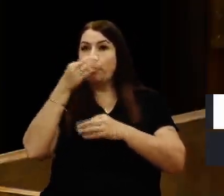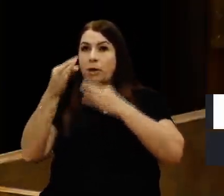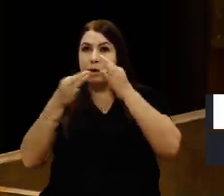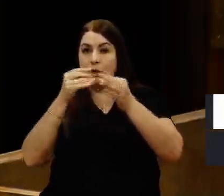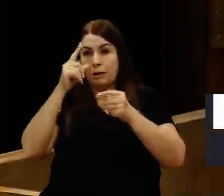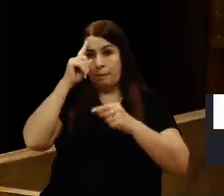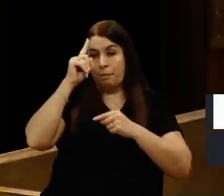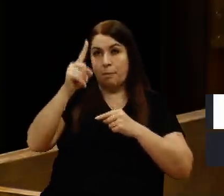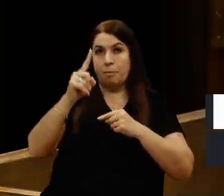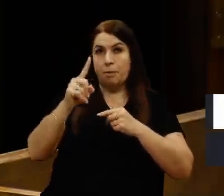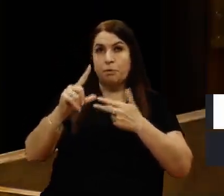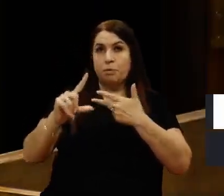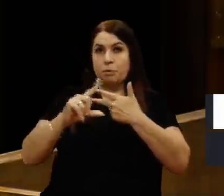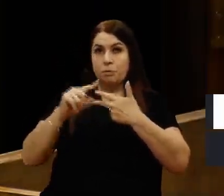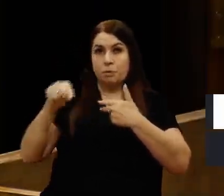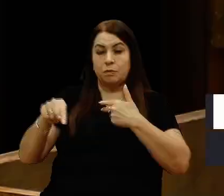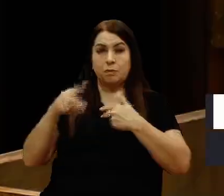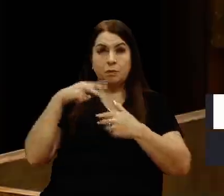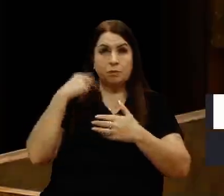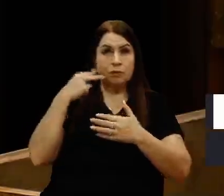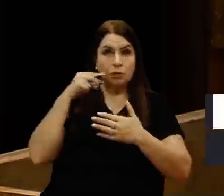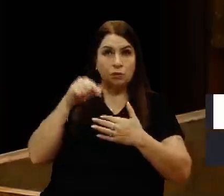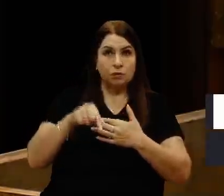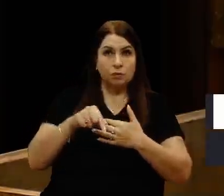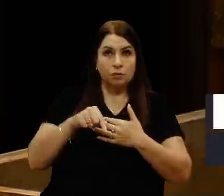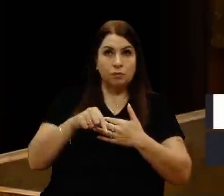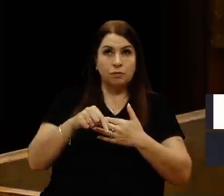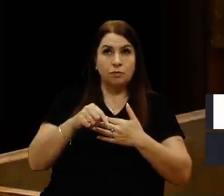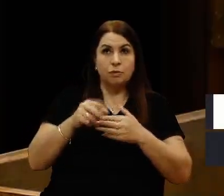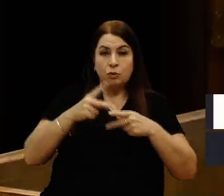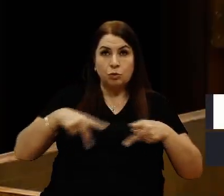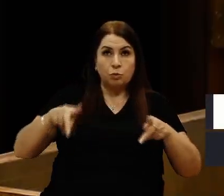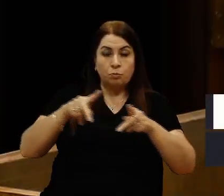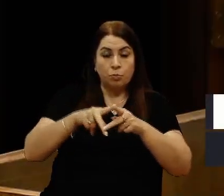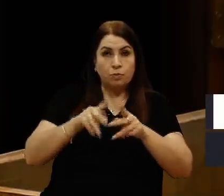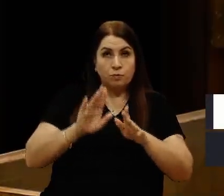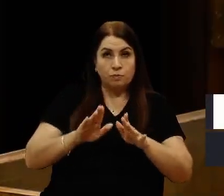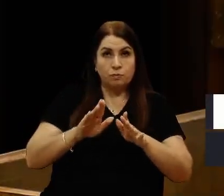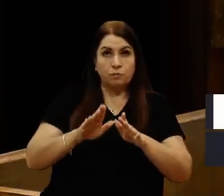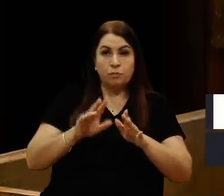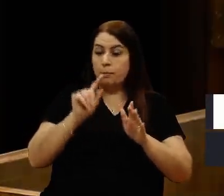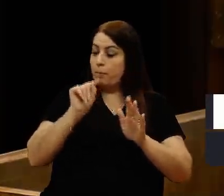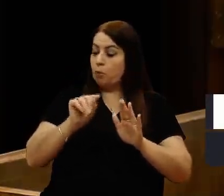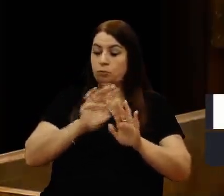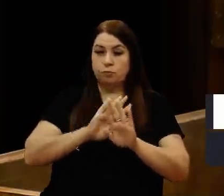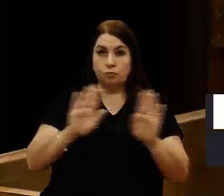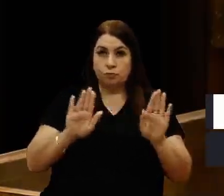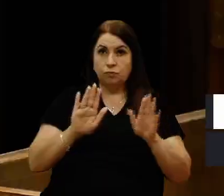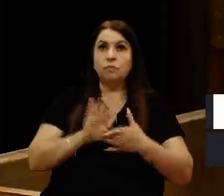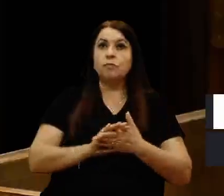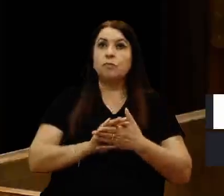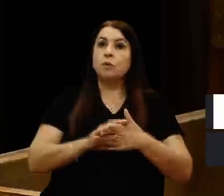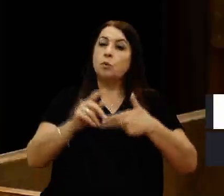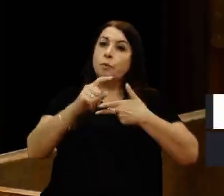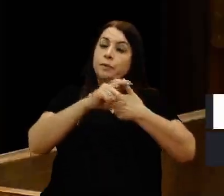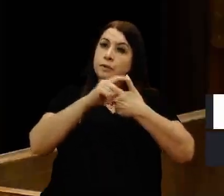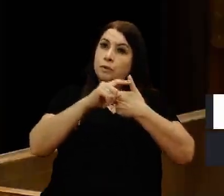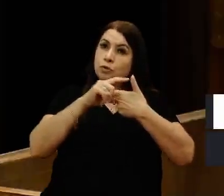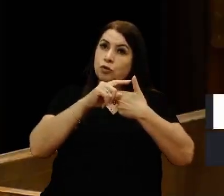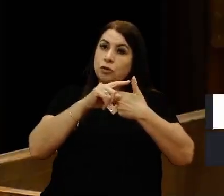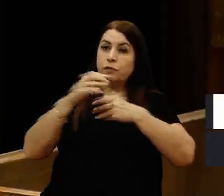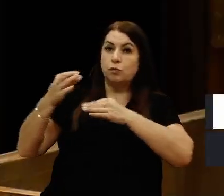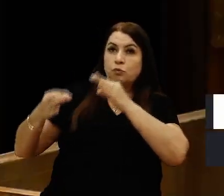manda no poder legislativo são os vereadores e ou o povo. Ponto. O executivo e